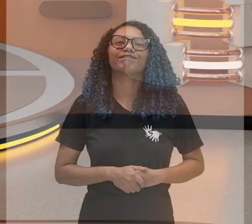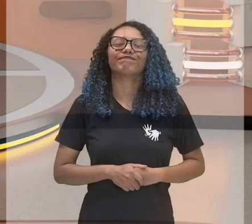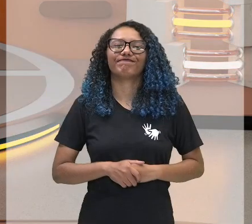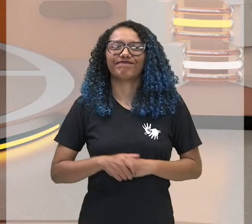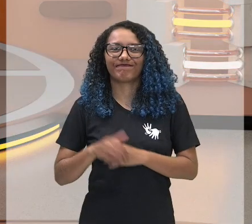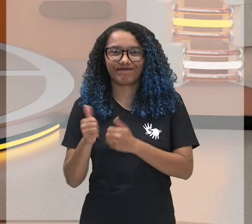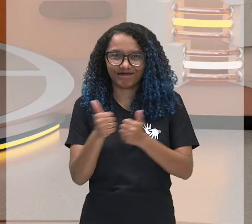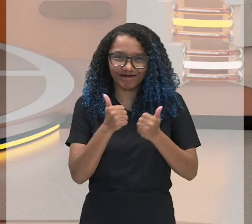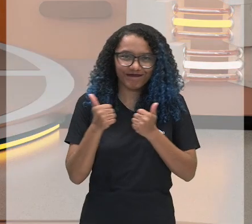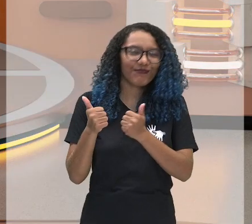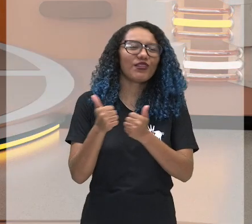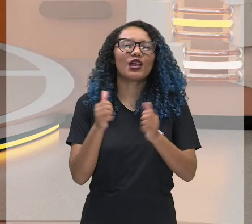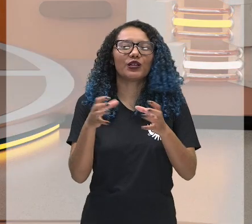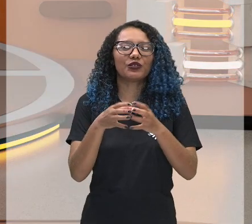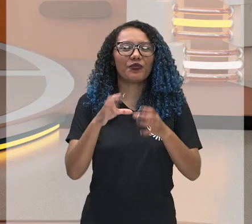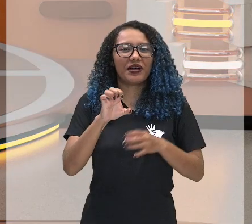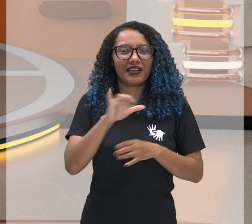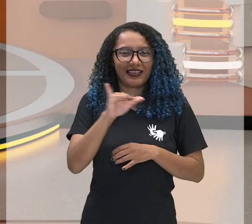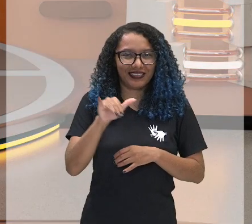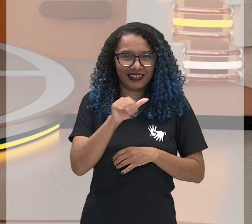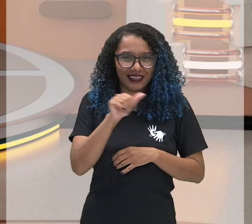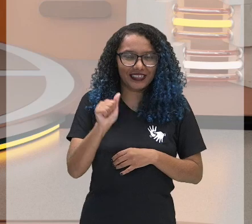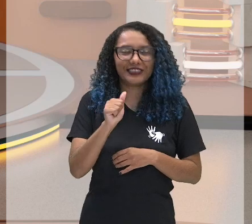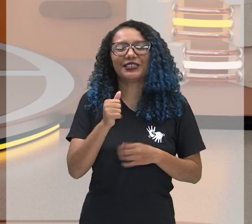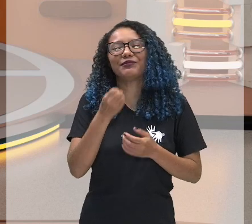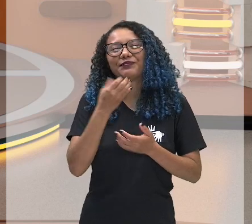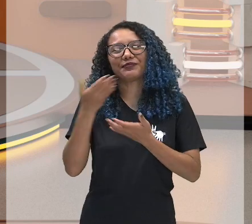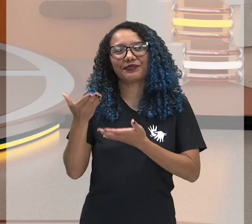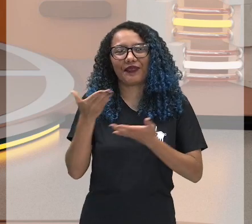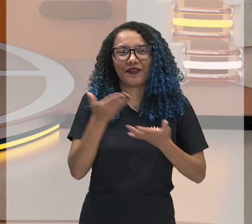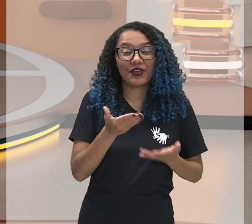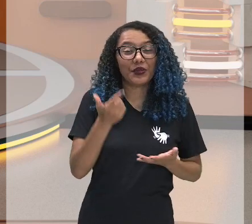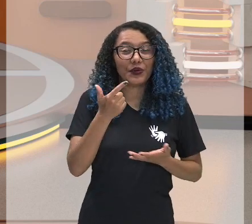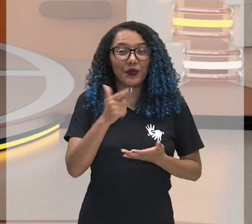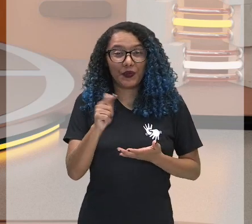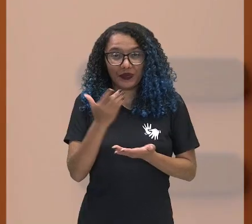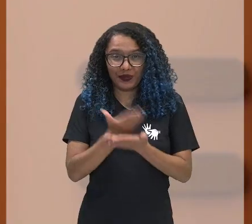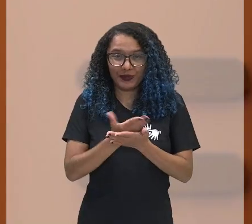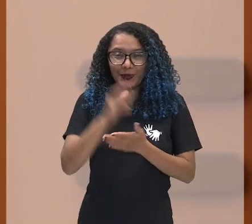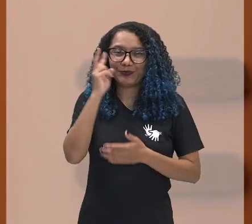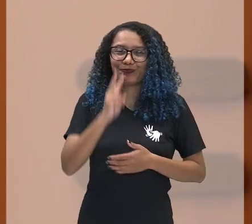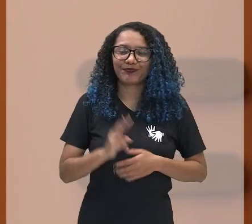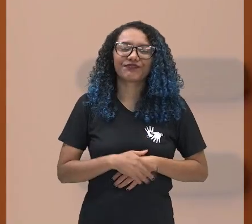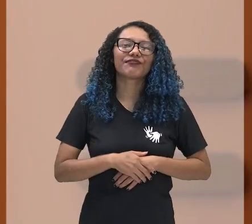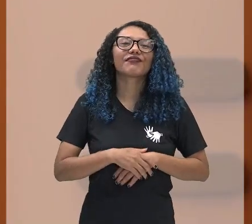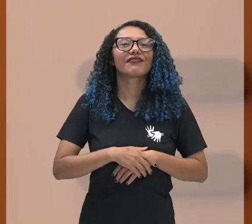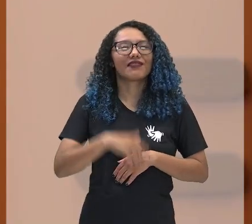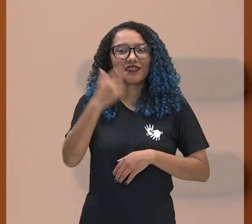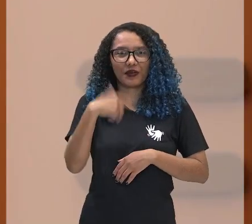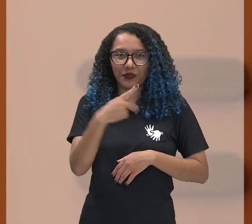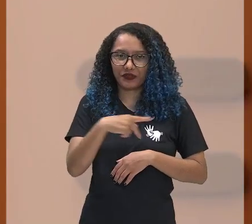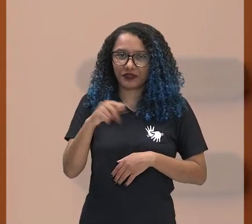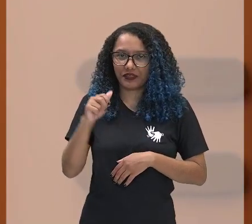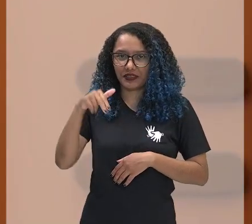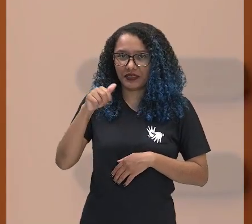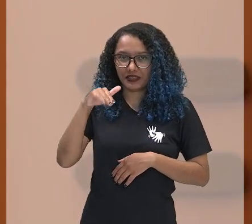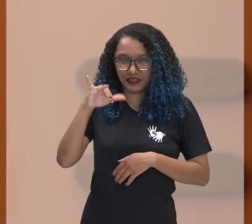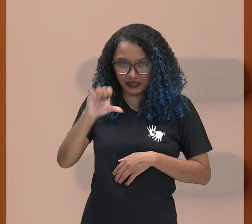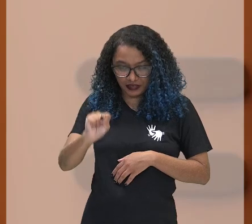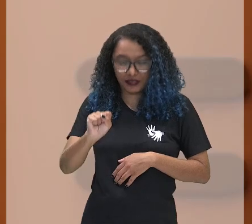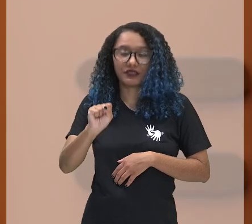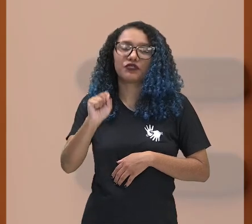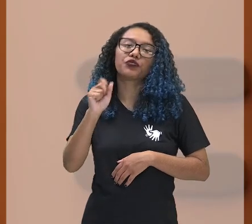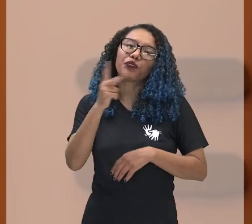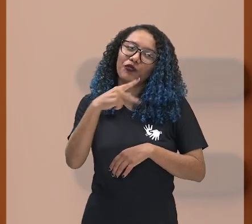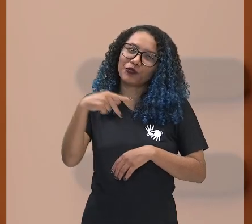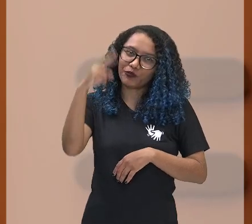turma top da nossa educação de jovens e adultos, sejam bem-vindos a mais uma aula de História. Eu sou o professor Ananias Carvalho, seu professor